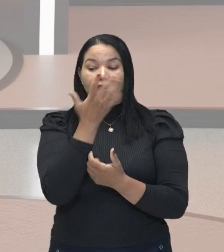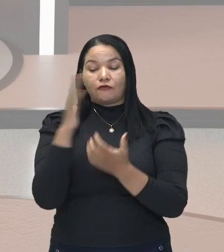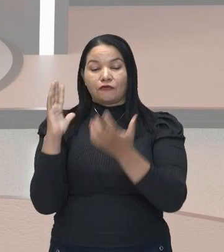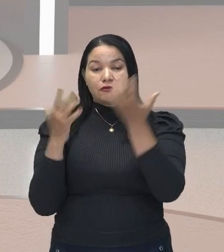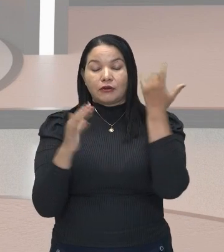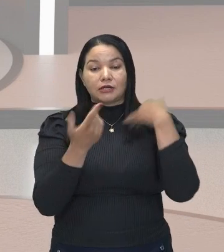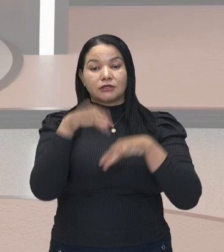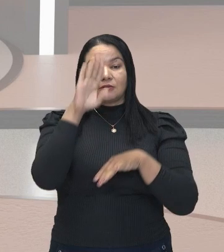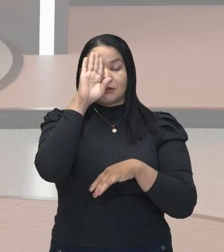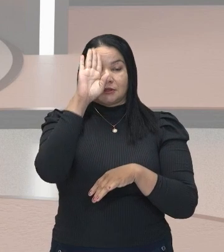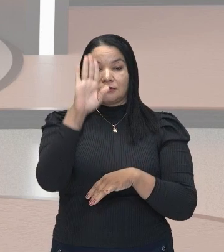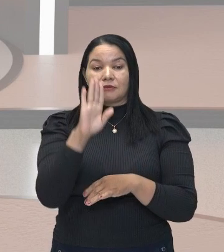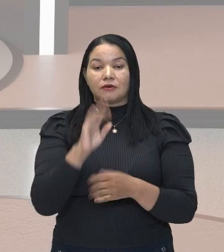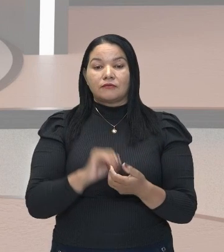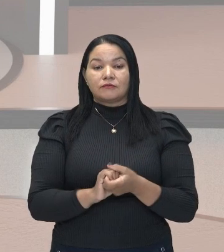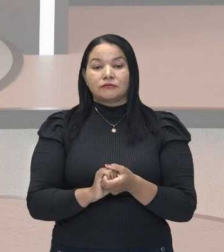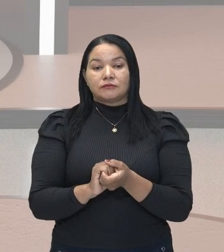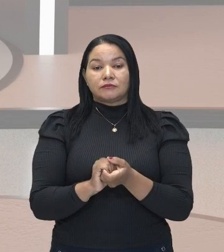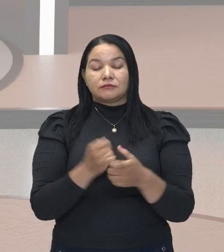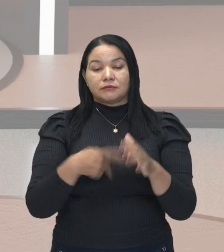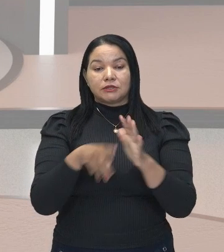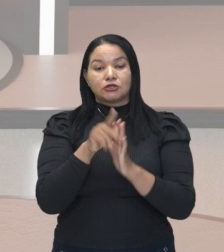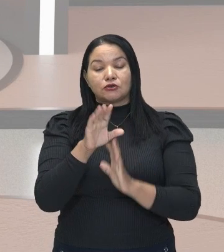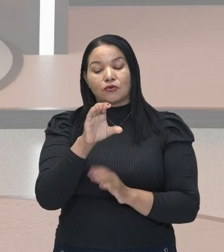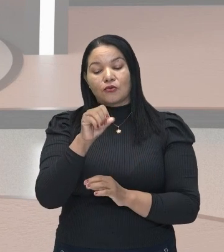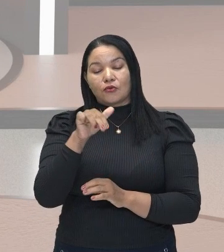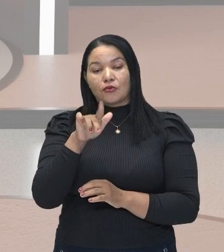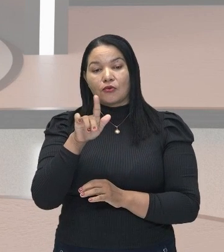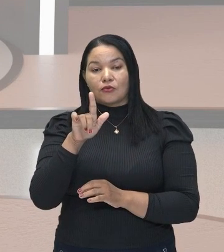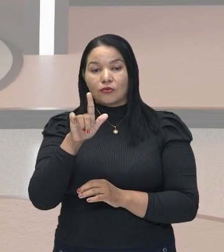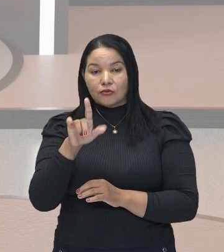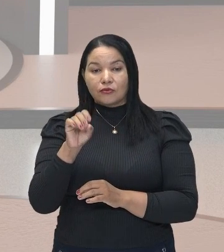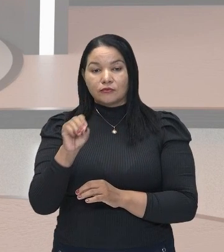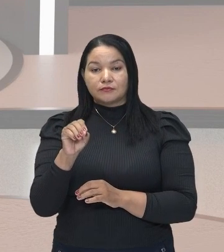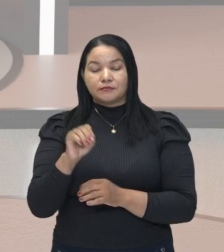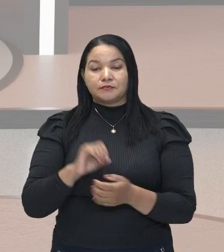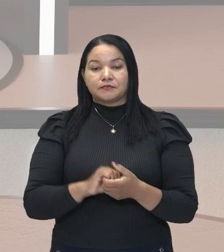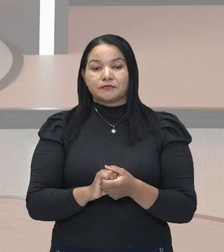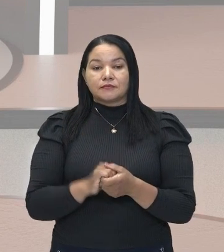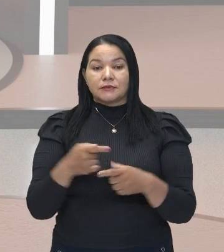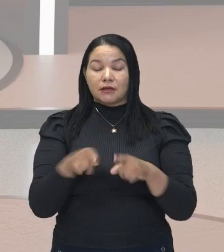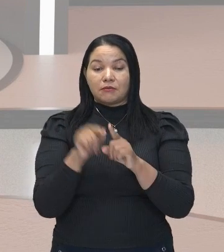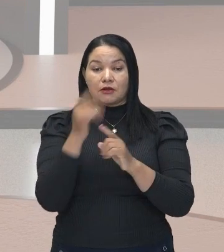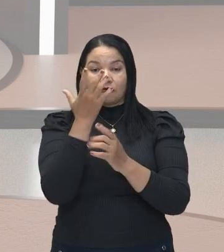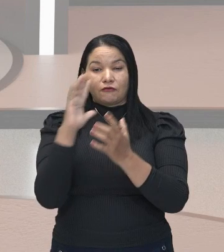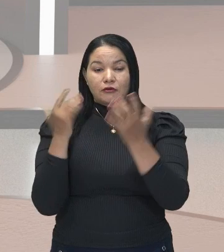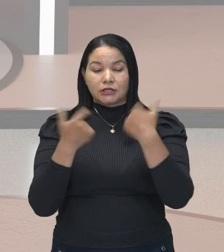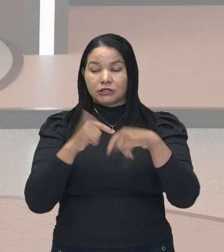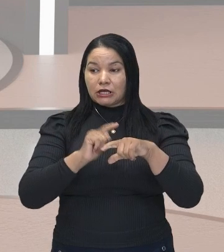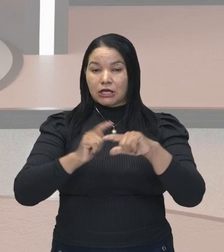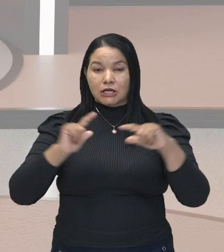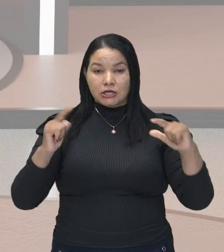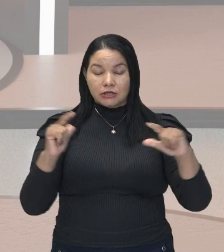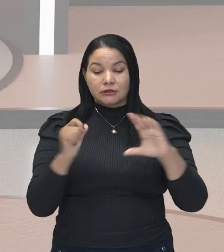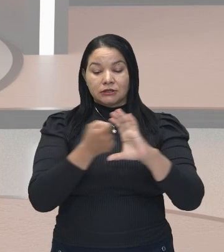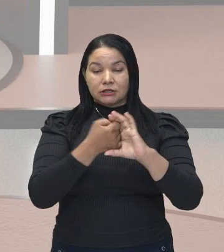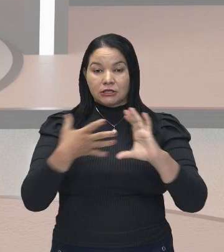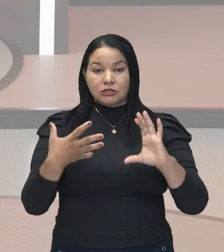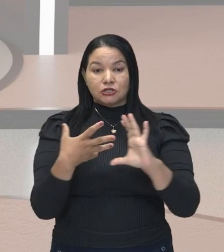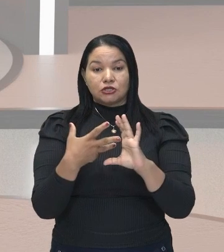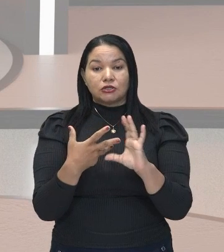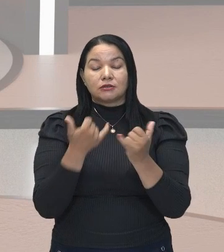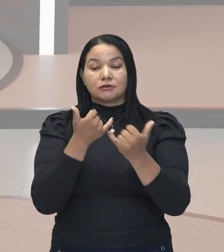vai ser a floresta do Congo, né? Essa extensa floresta também, que acaba tendo essas características como a